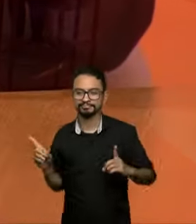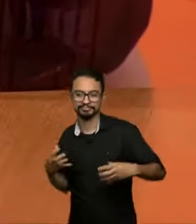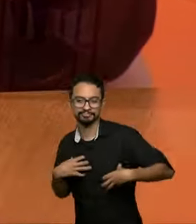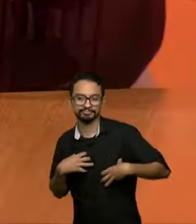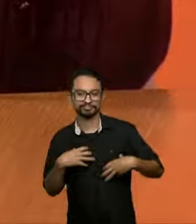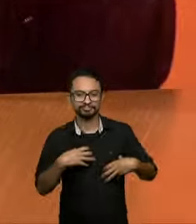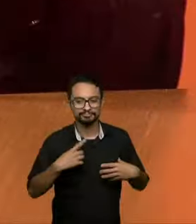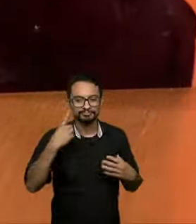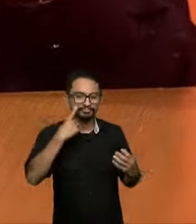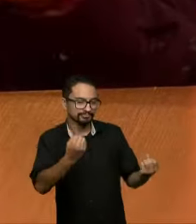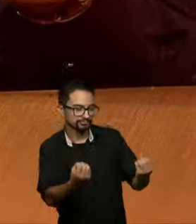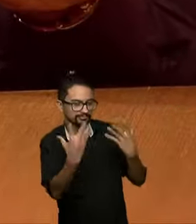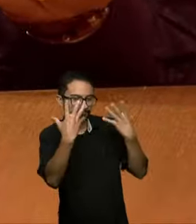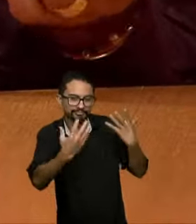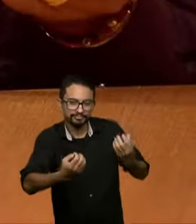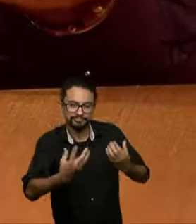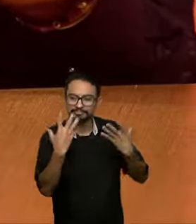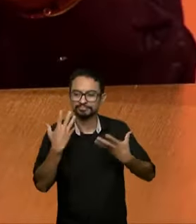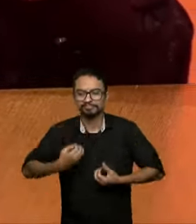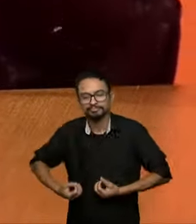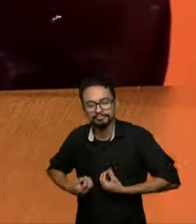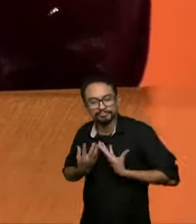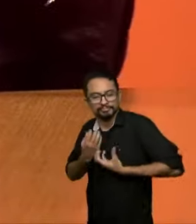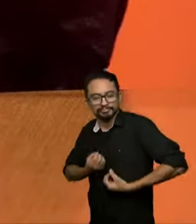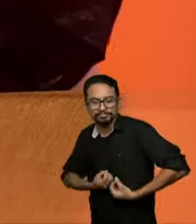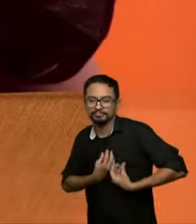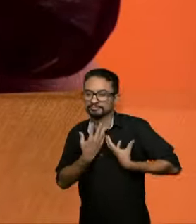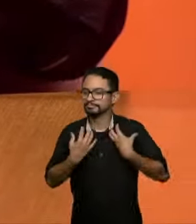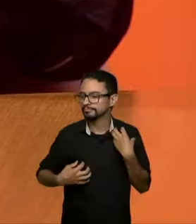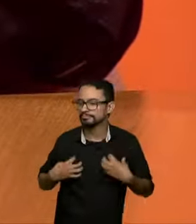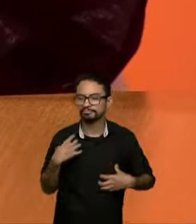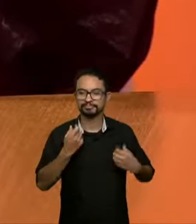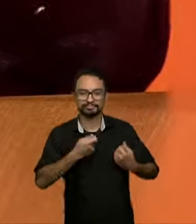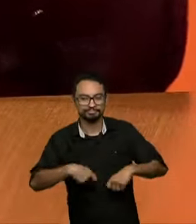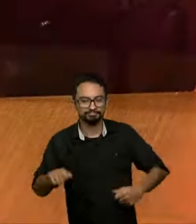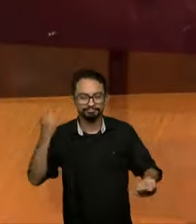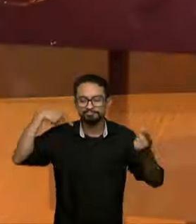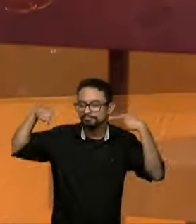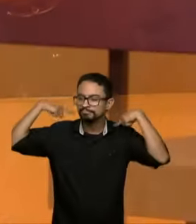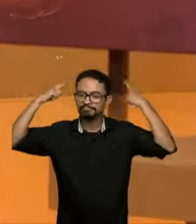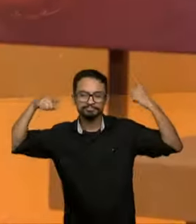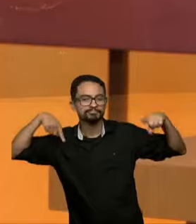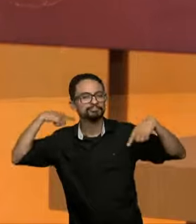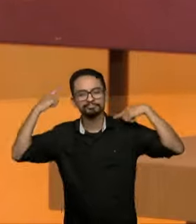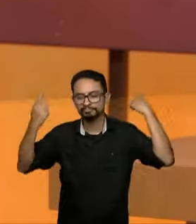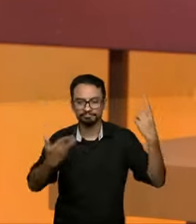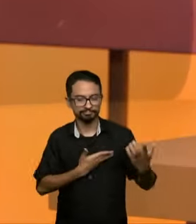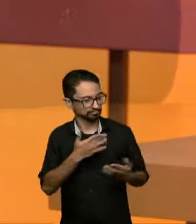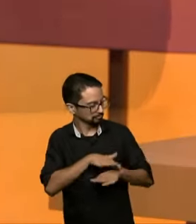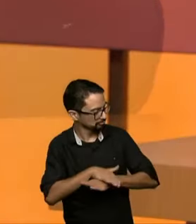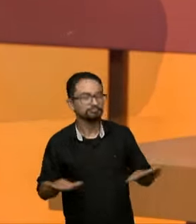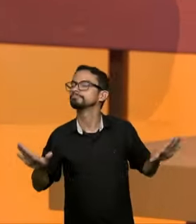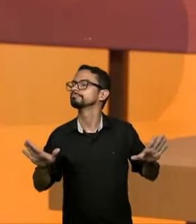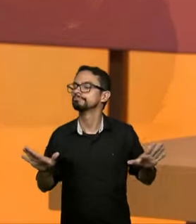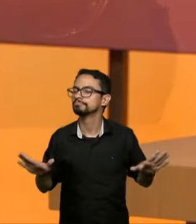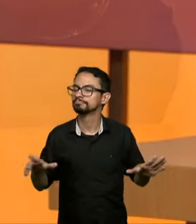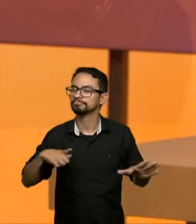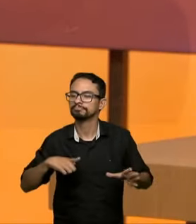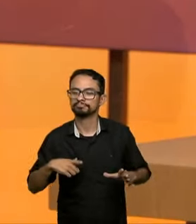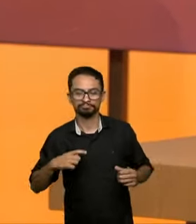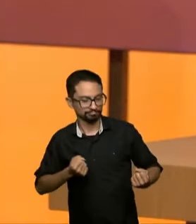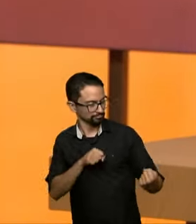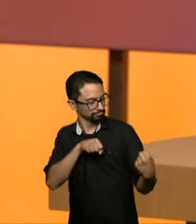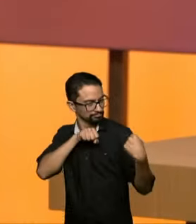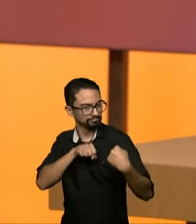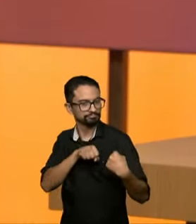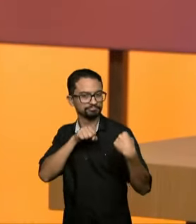e balanço meu coração que quer me enlouquecer. Acho que esse teu lembro, não vou pedir arrego, não vou fraguejar. Fazendo jogo duro, só